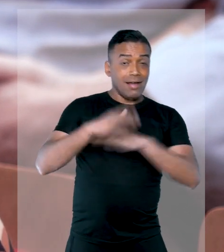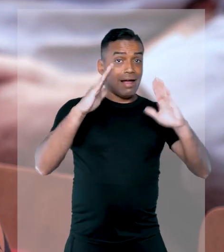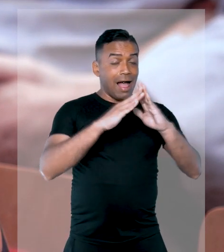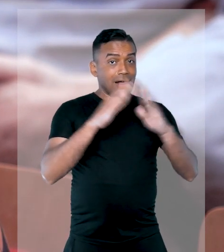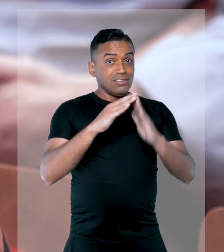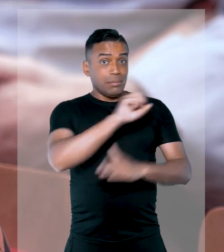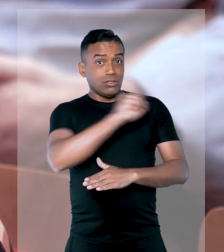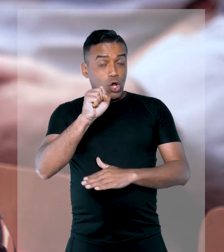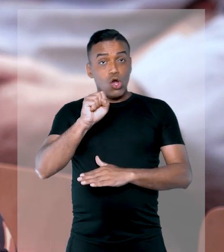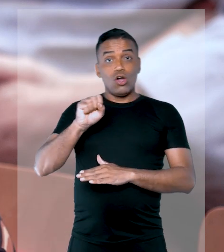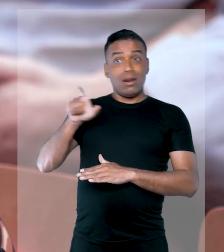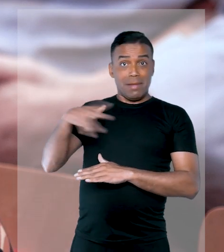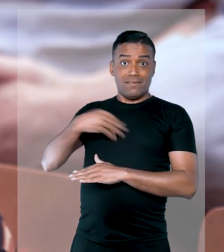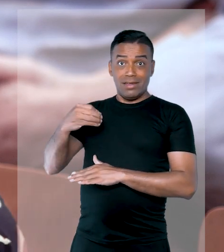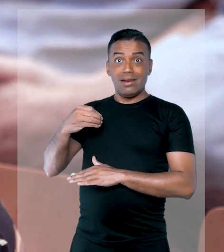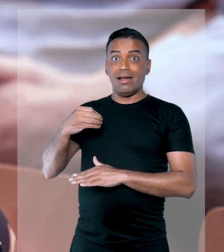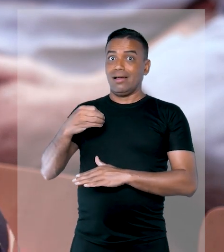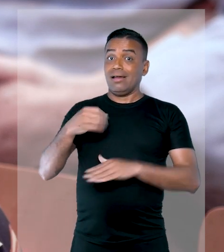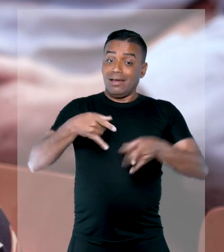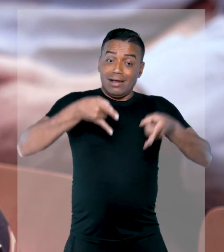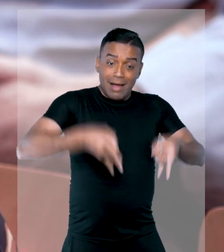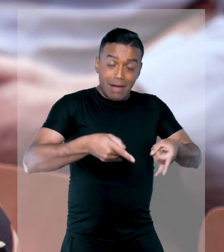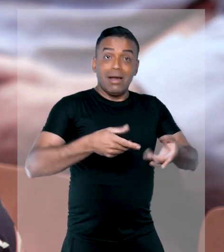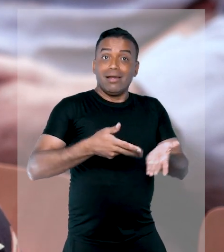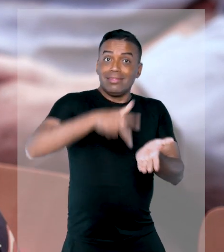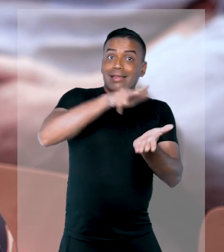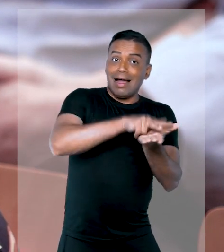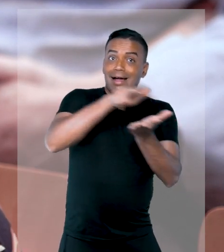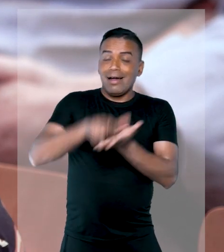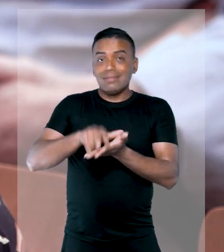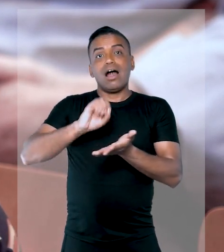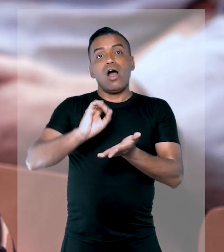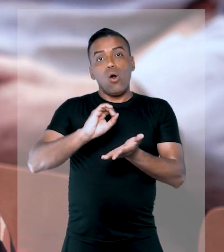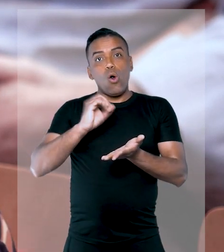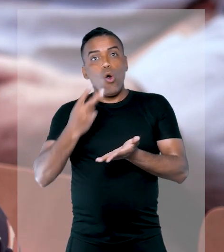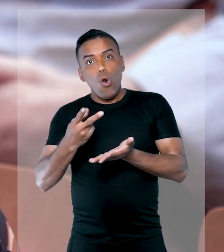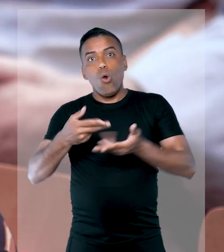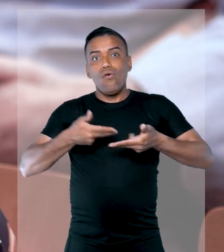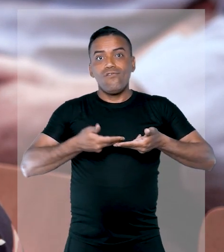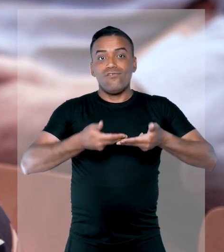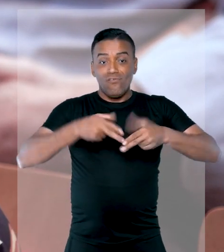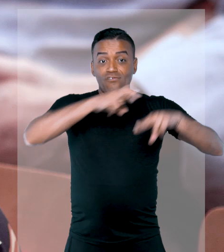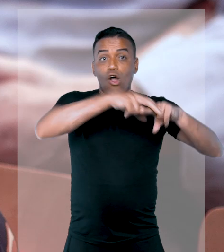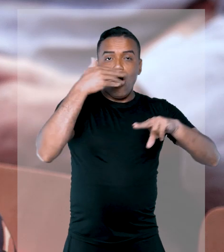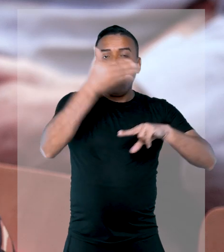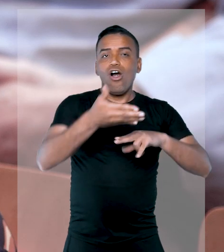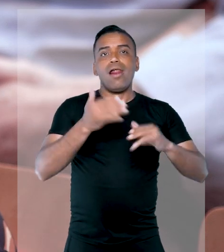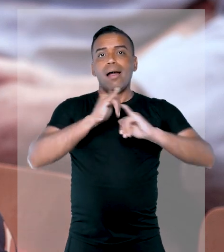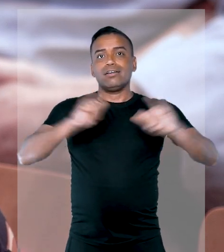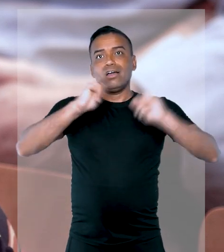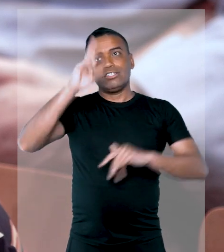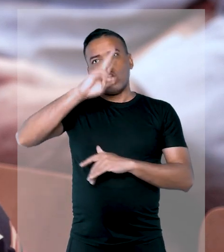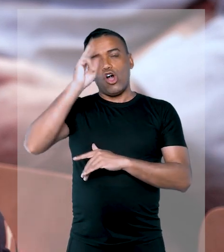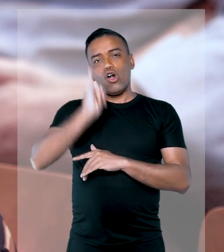duas, ou deitada ou na varanda, contando caso. Ô, vó, e isso? Conta aquilo. E minha sogra é a mãe da